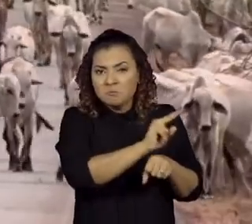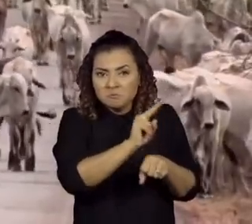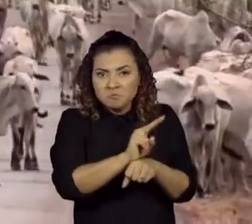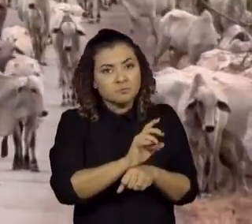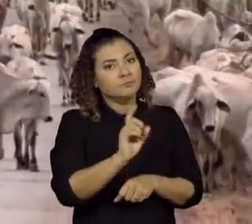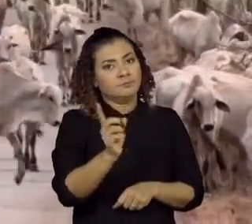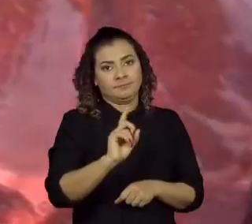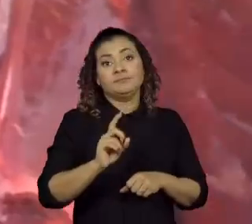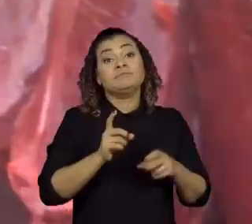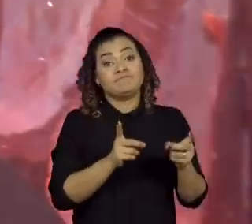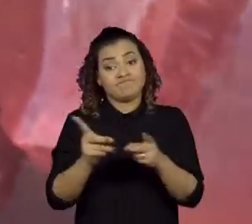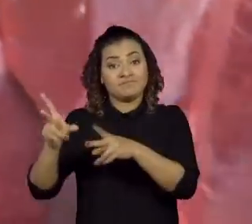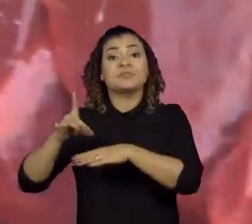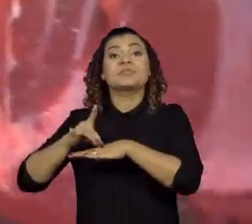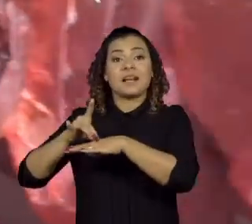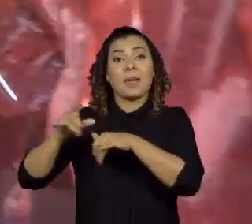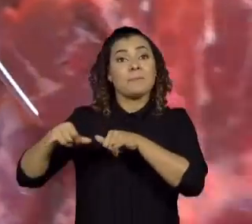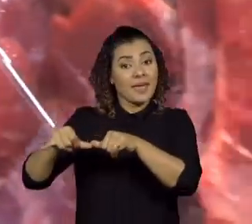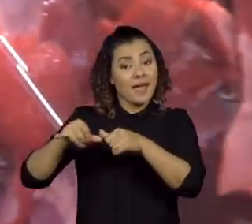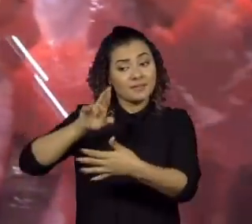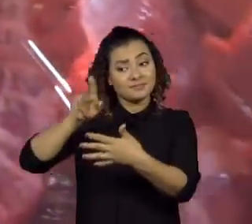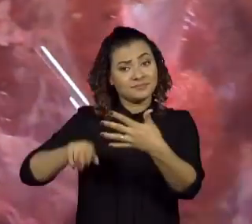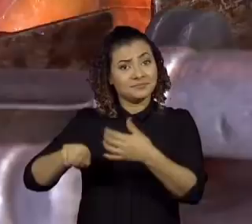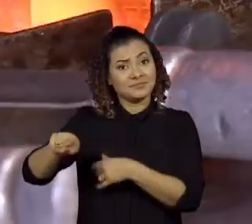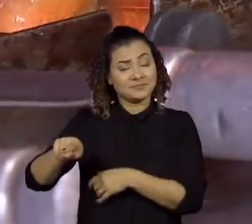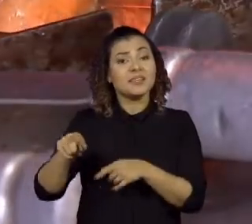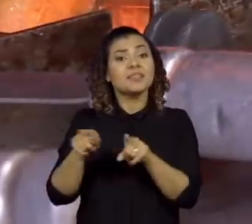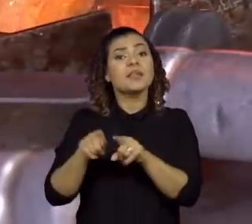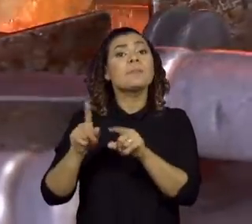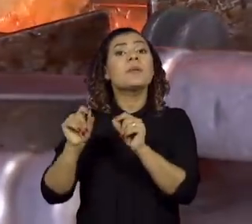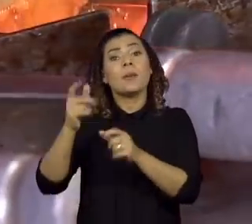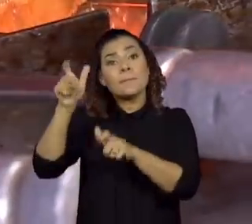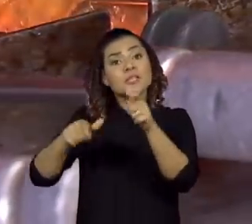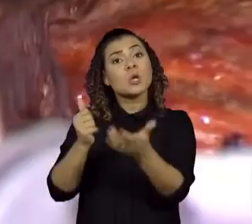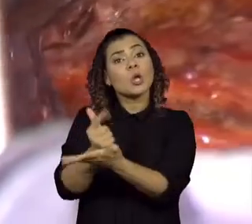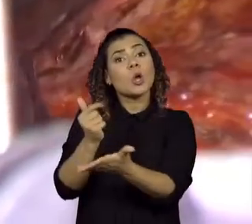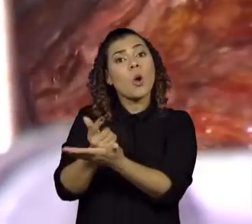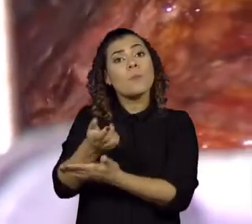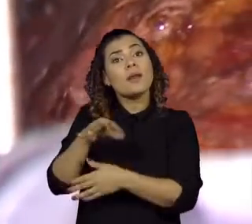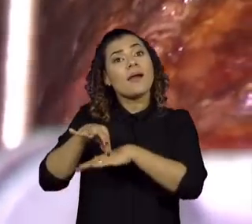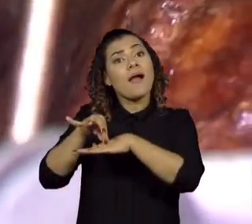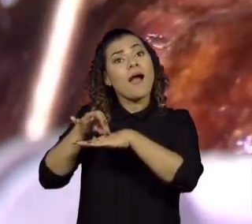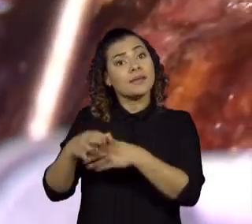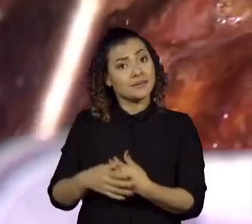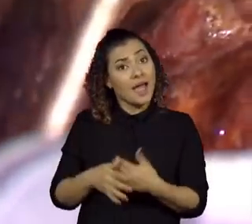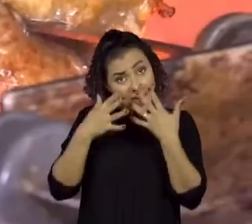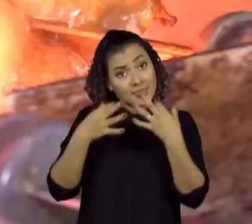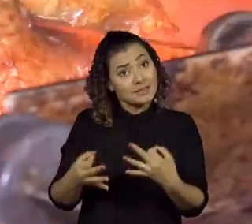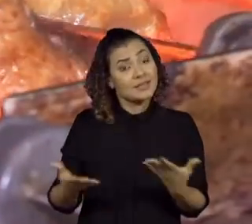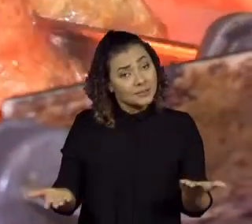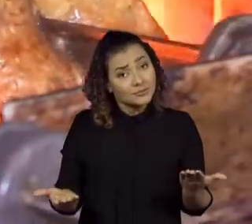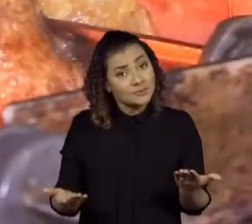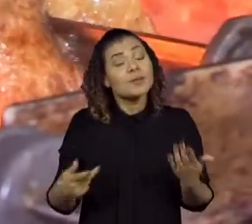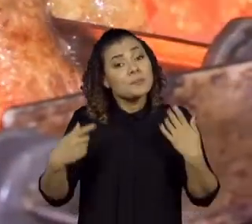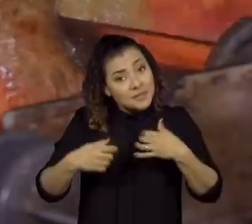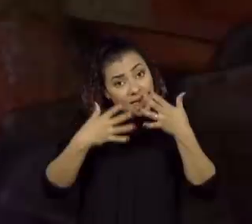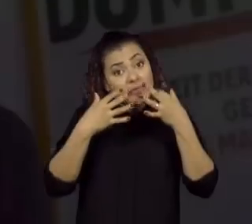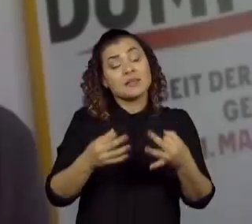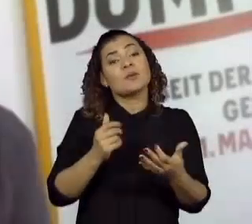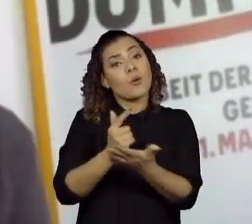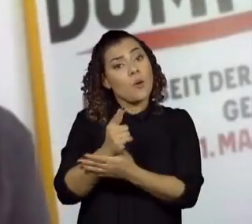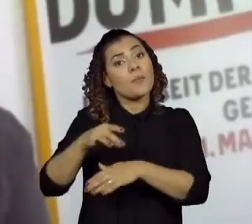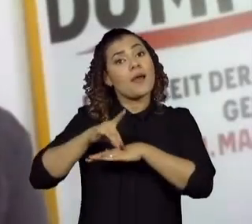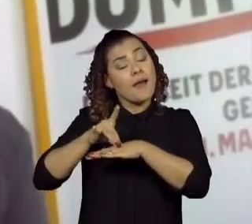também dos frigoríficos e dos supermercados, e por que não também dos consumidores que comem carne, eles precisam atentar cada vez mais para